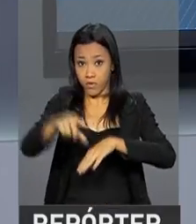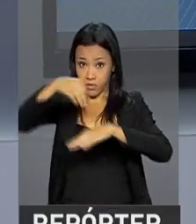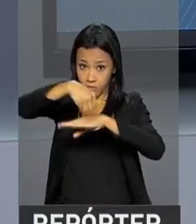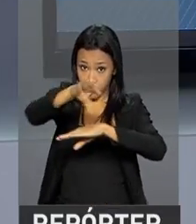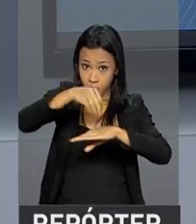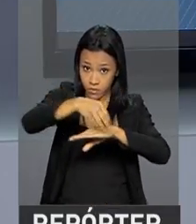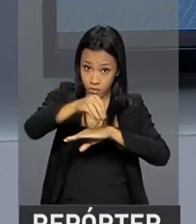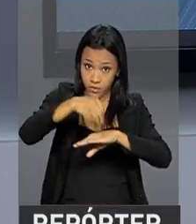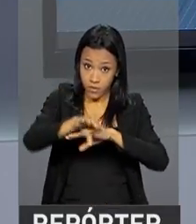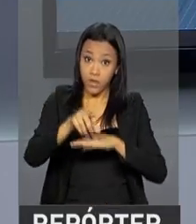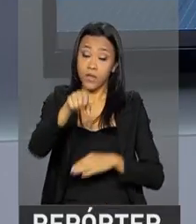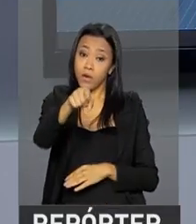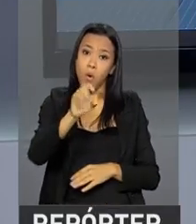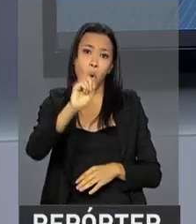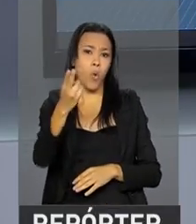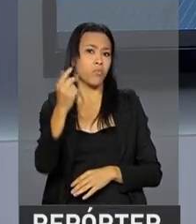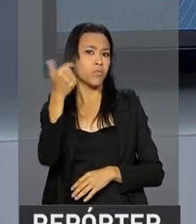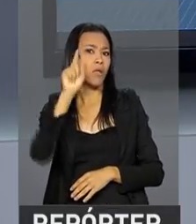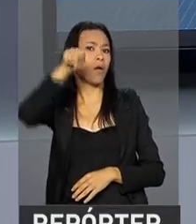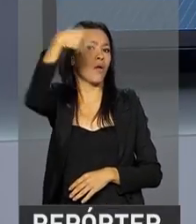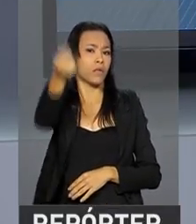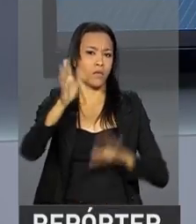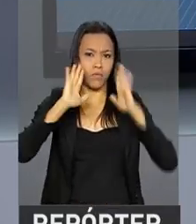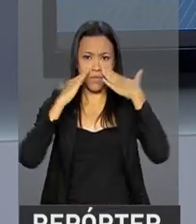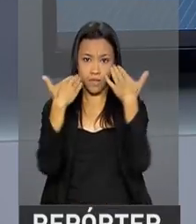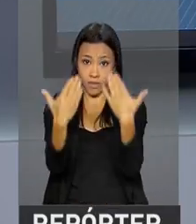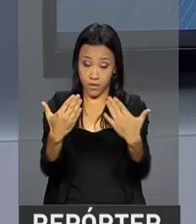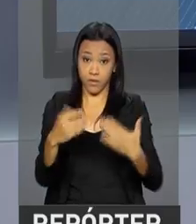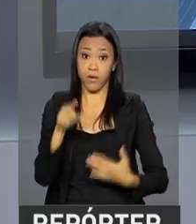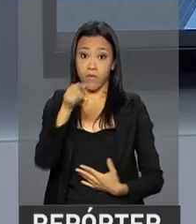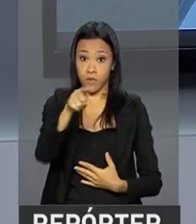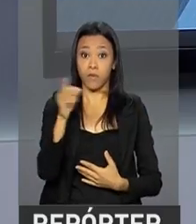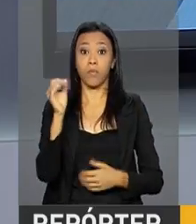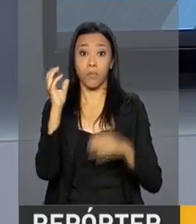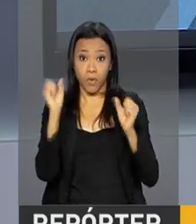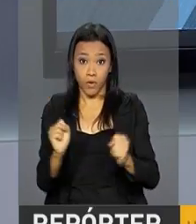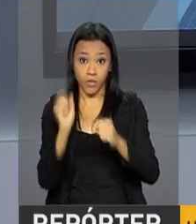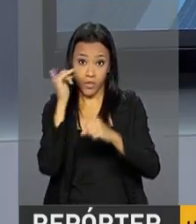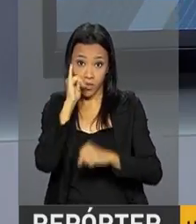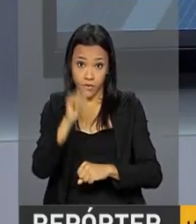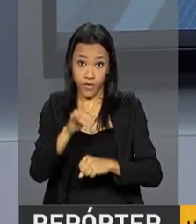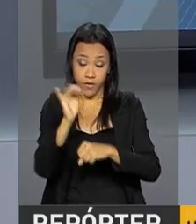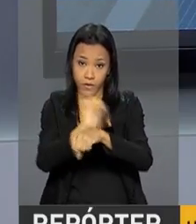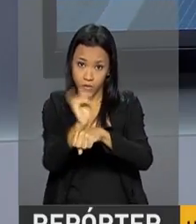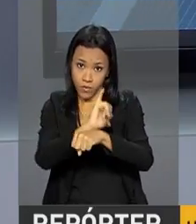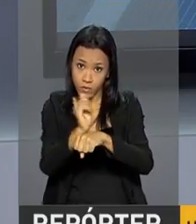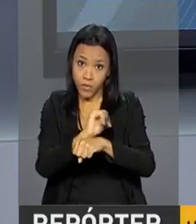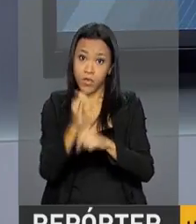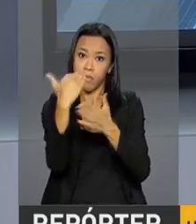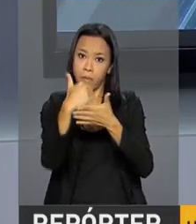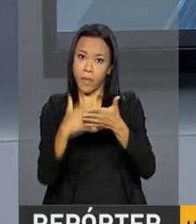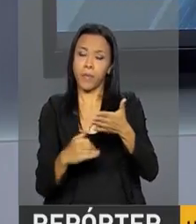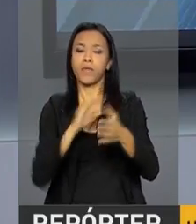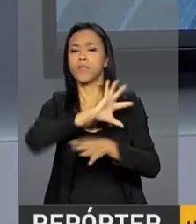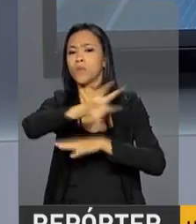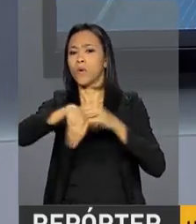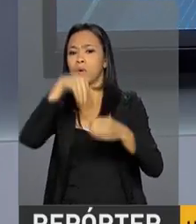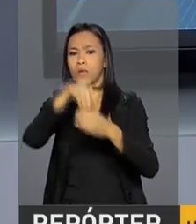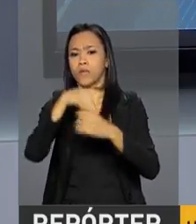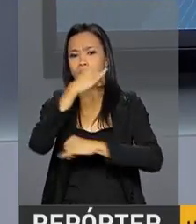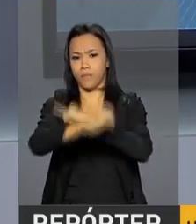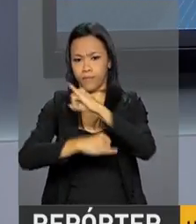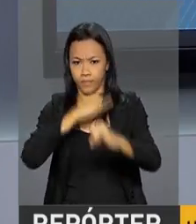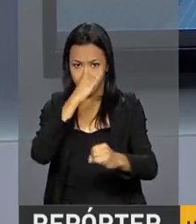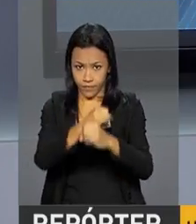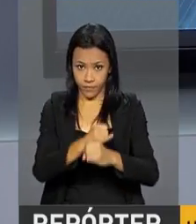com outras informações ou em uma hora na nossa próxima edição. Você pode rever as reportagens no YouTube e toda a